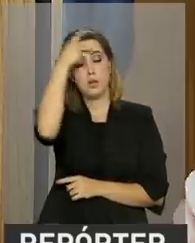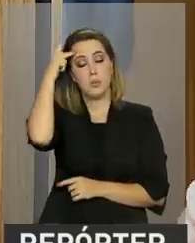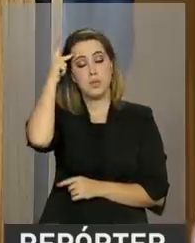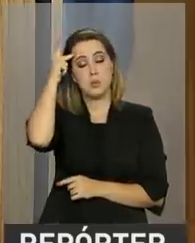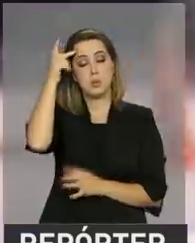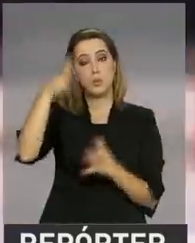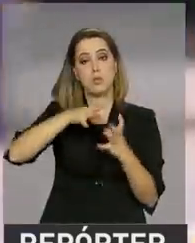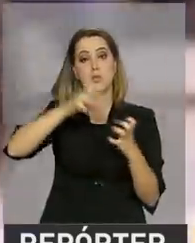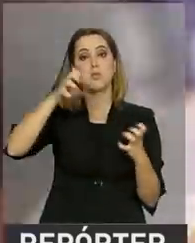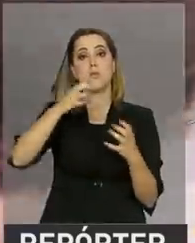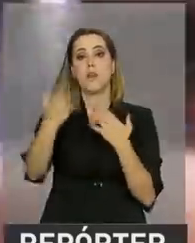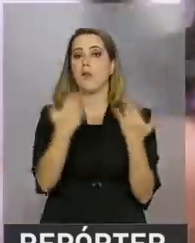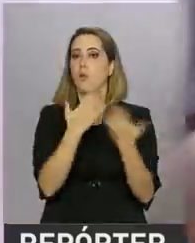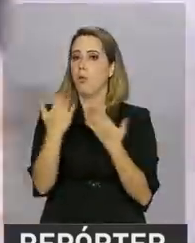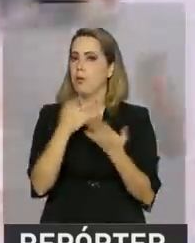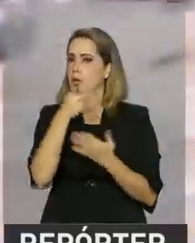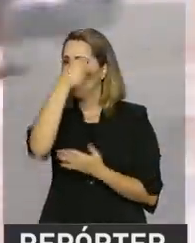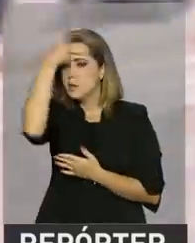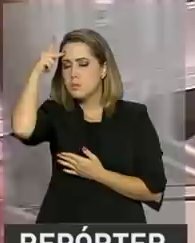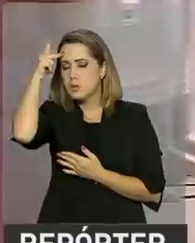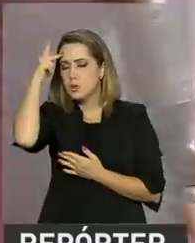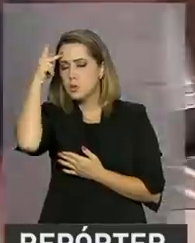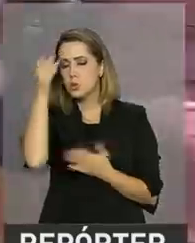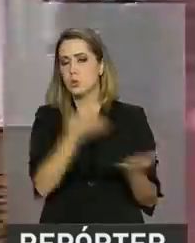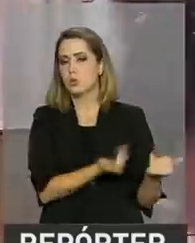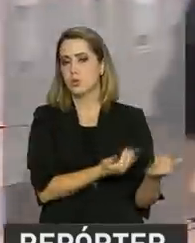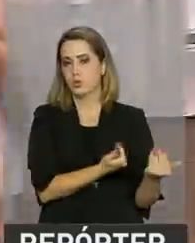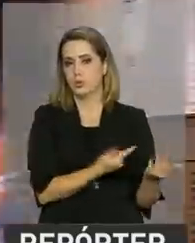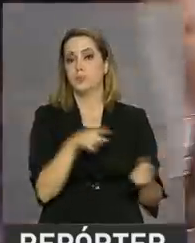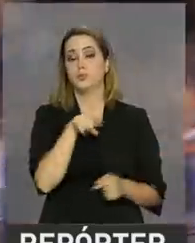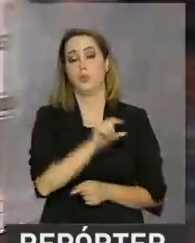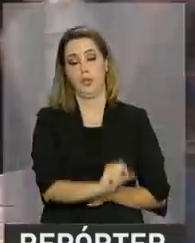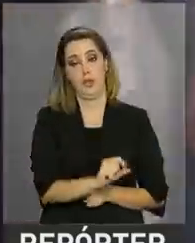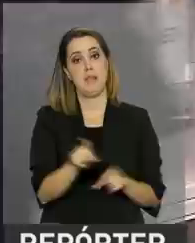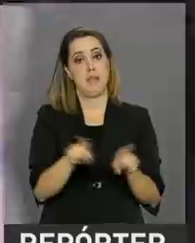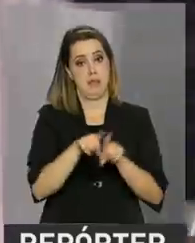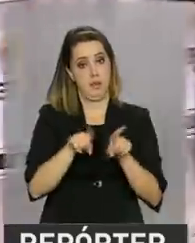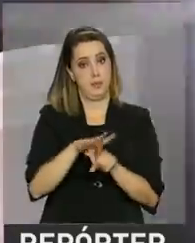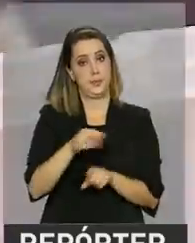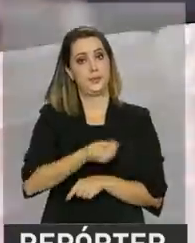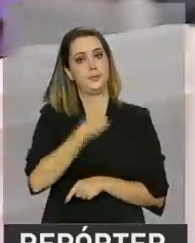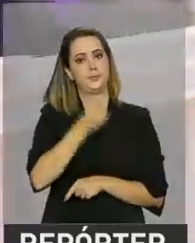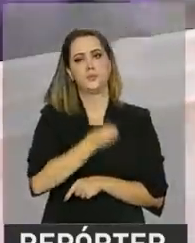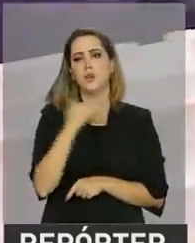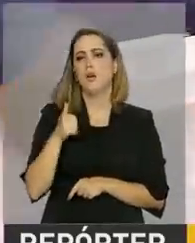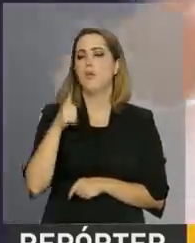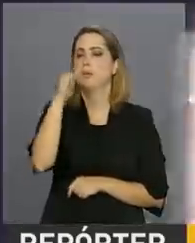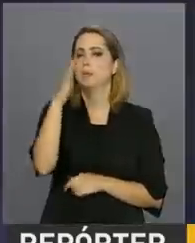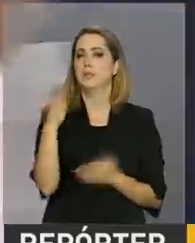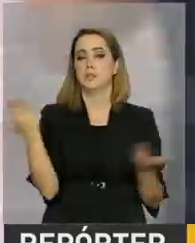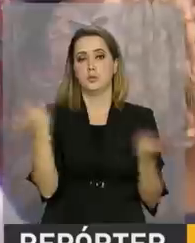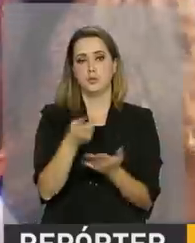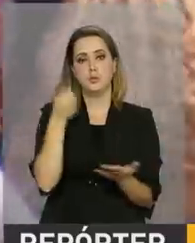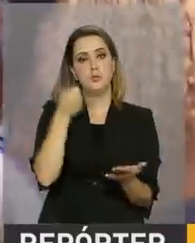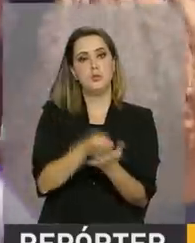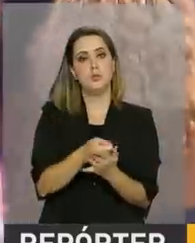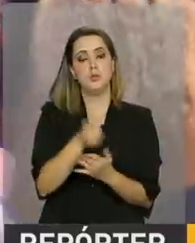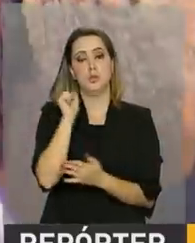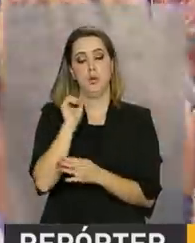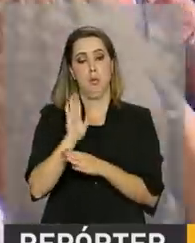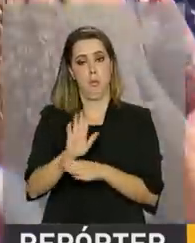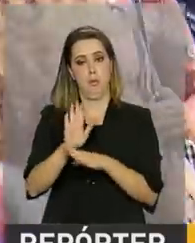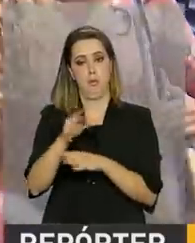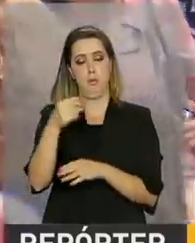em idade ativa. Eles também vão viver mais, o que pressiona a Previdência Social, que paga atualmente benefícios a